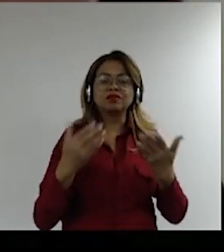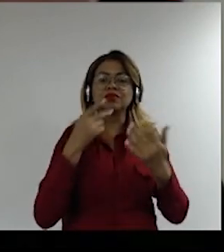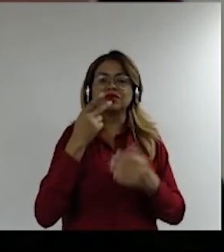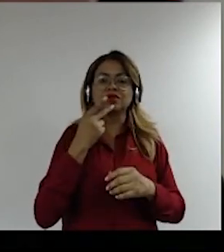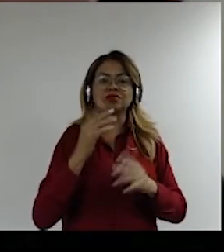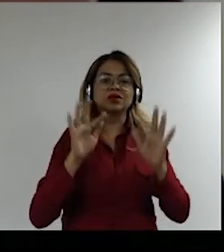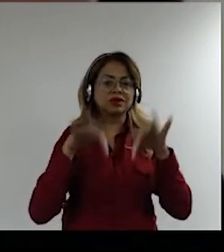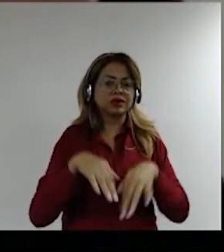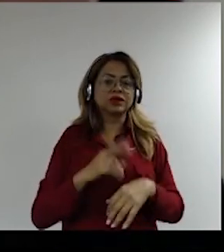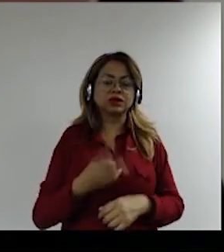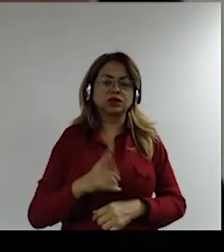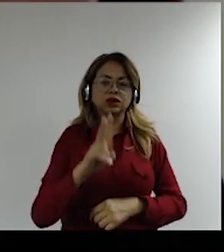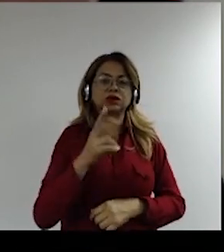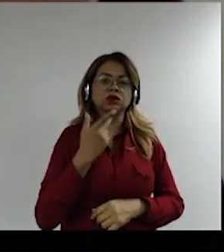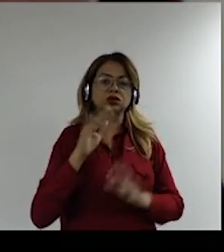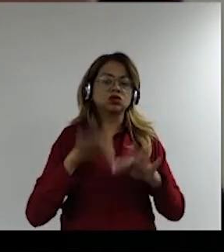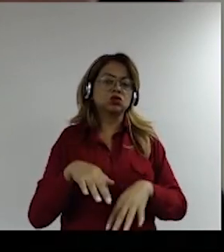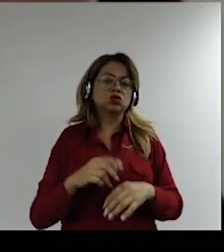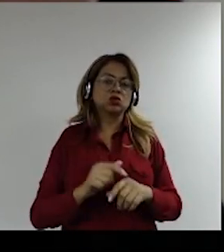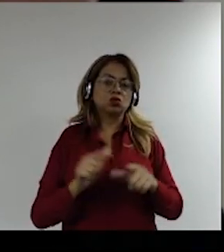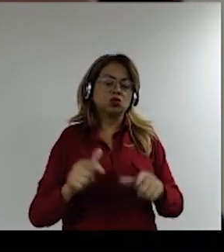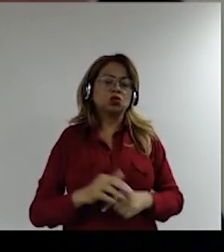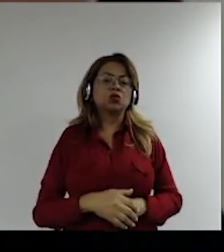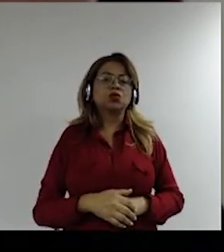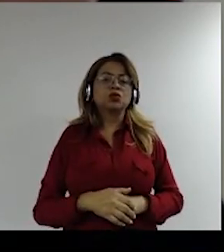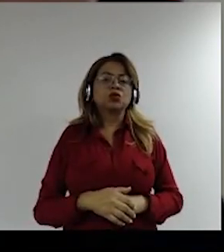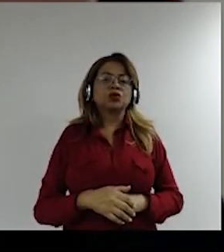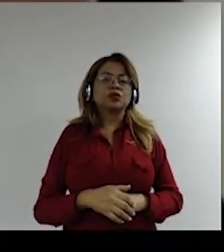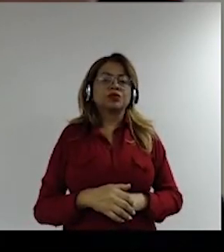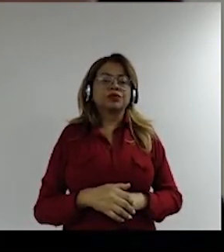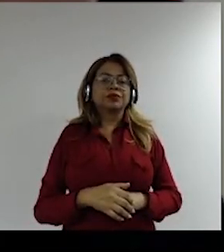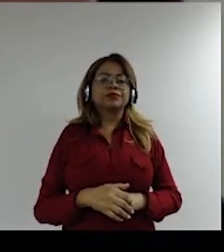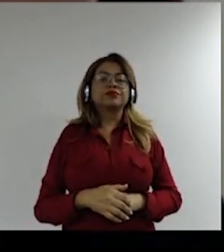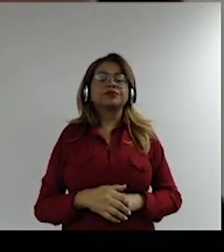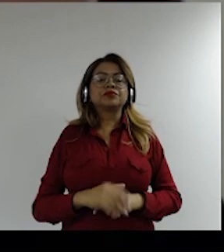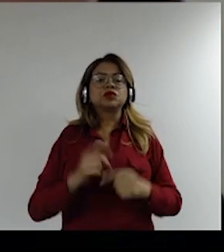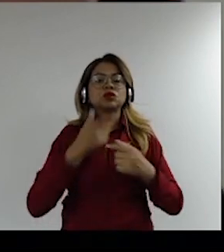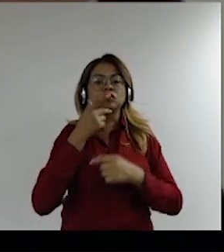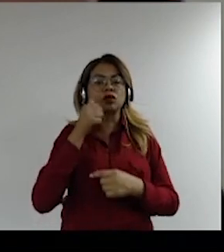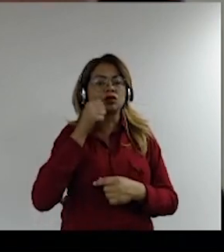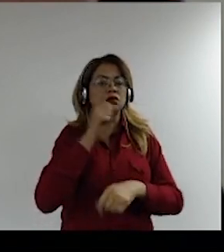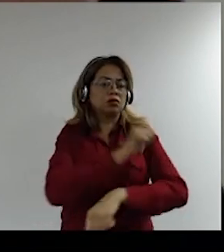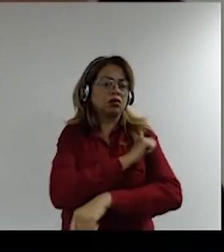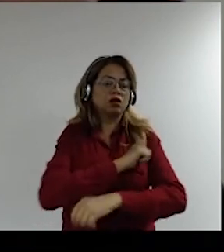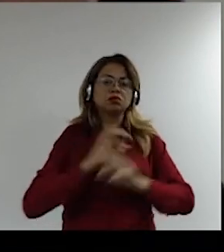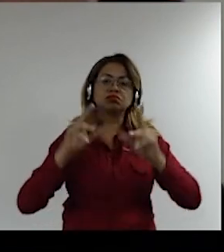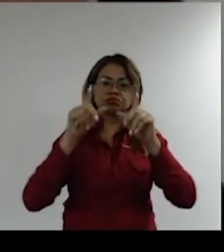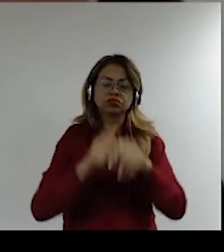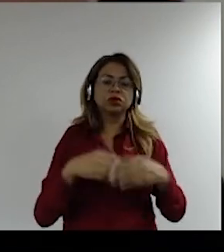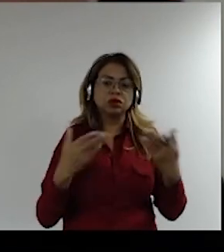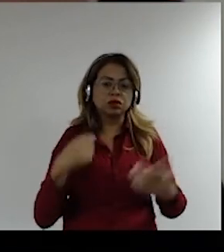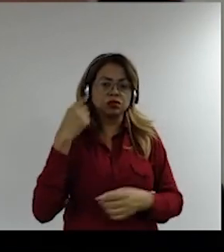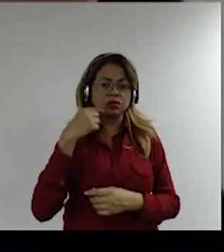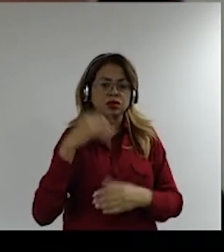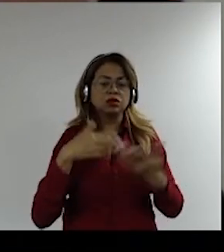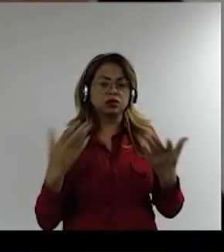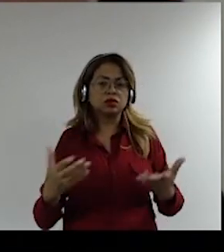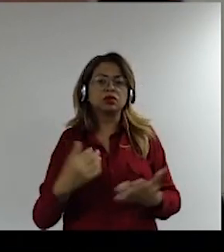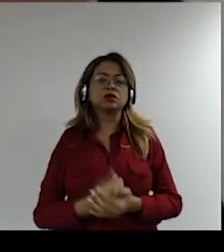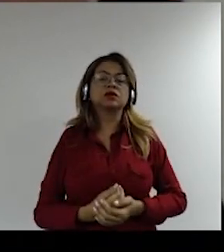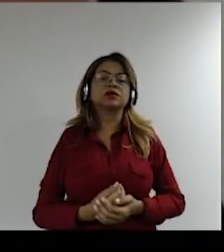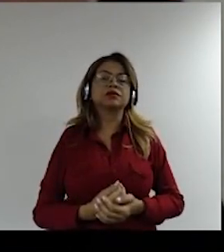para continuar e não tomar mais tempo dos senhores e das senhoras, dos estudantes, dos advogados e das advogadas,